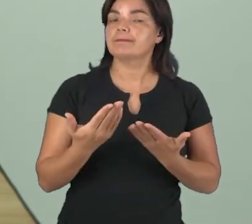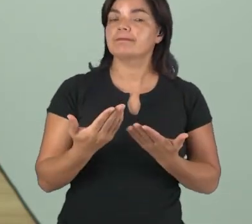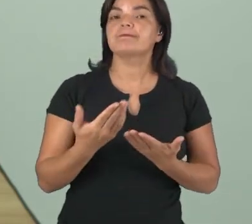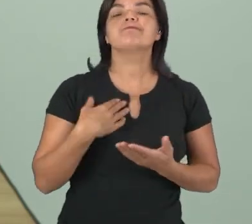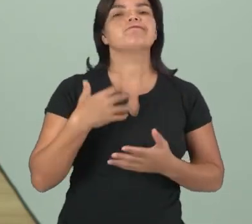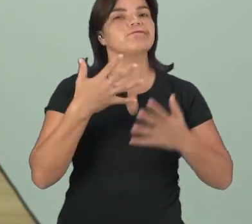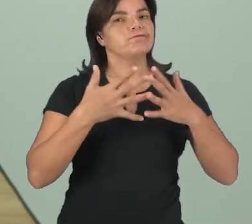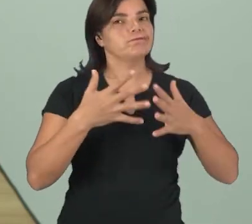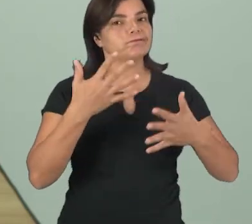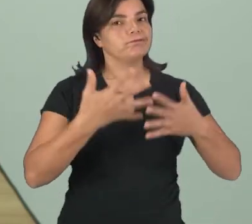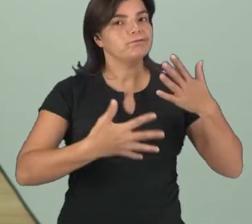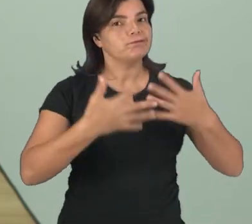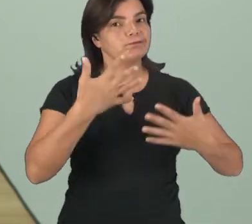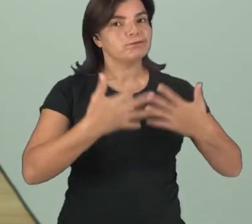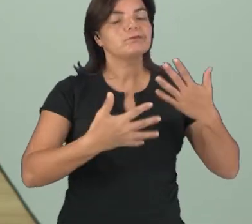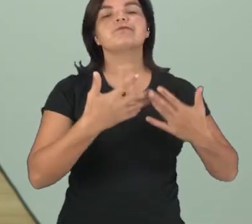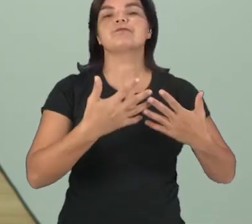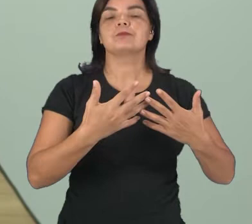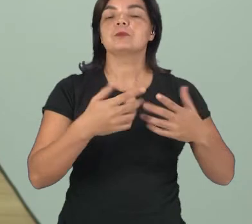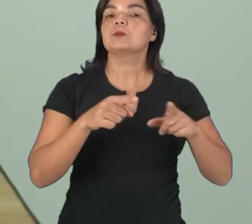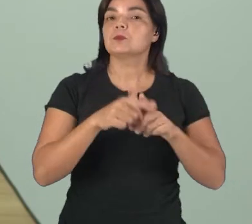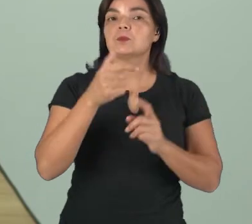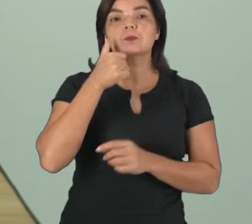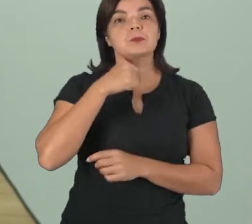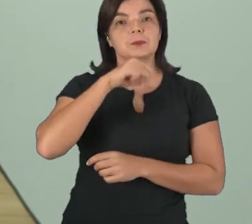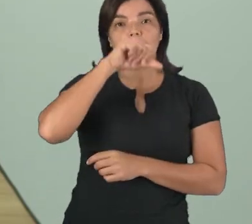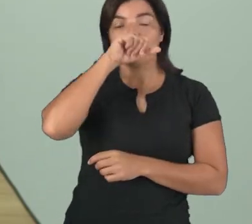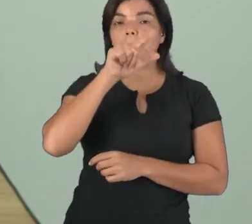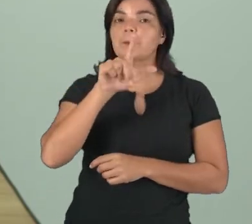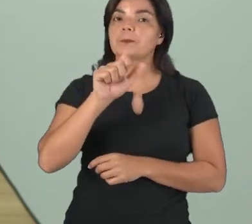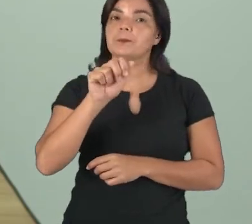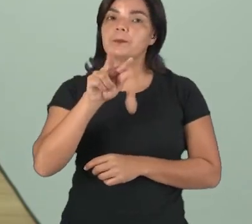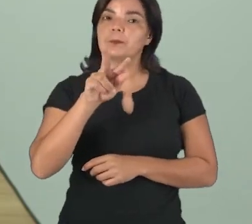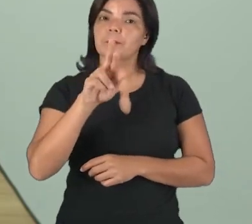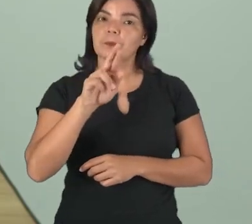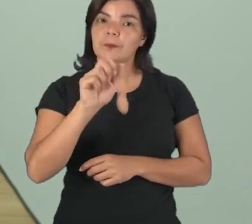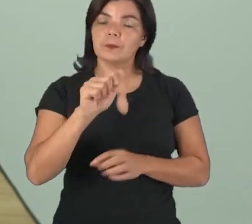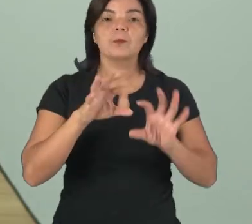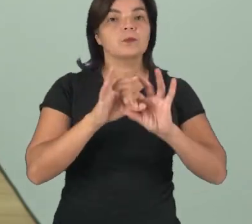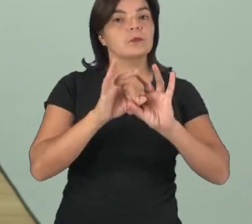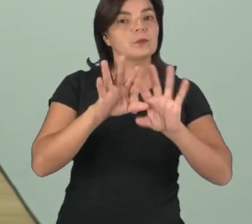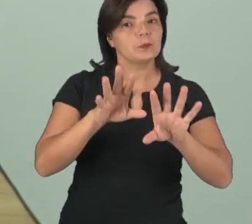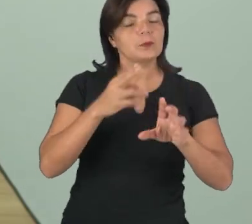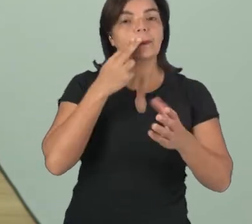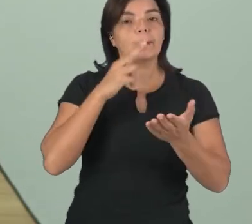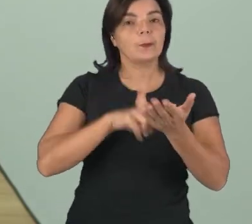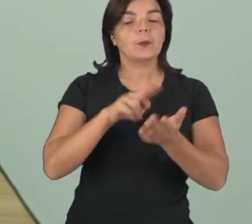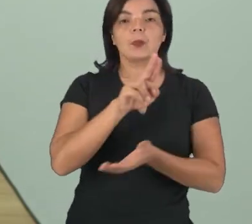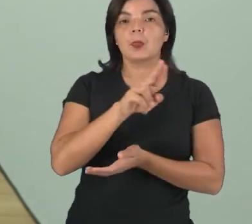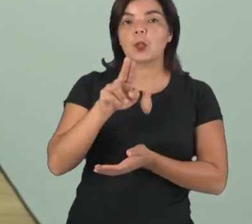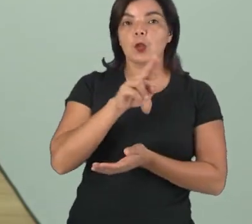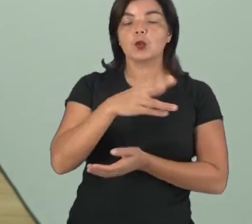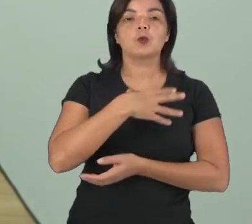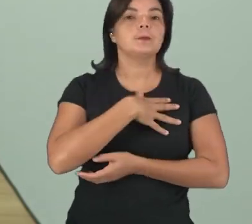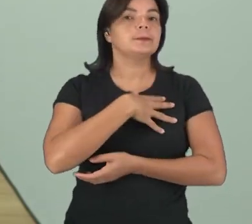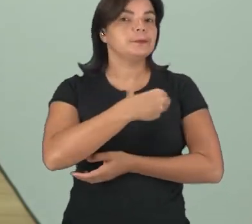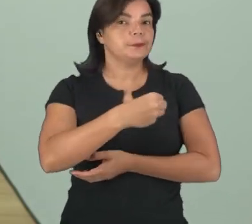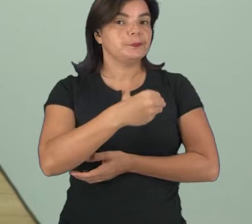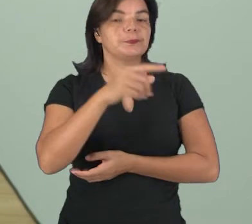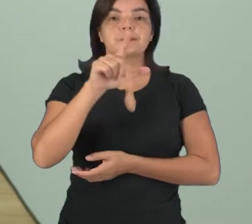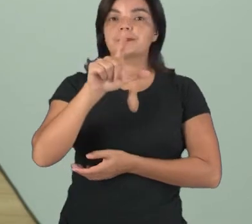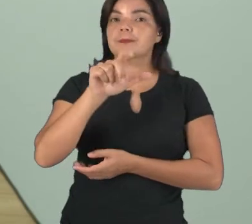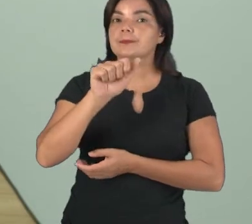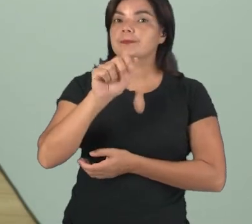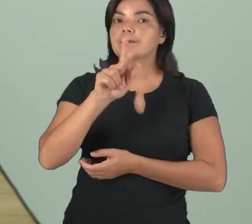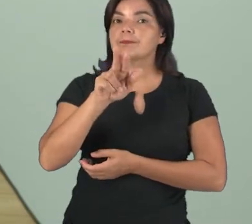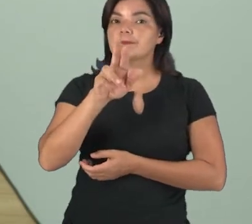bem confuso. Lembram que quando a mãe de Laura deixou um bilhete, ela colocou o nome da filha,